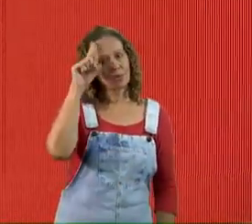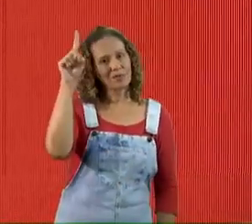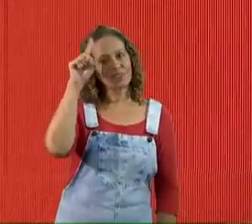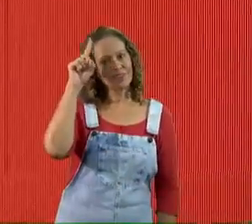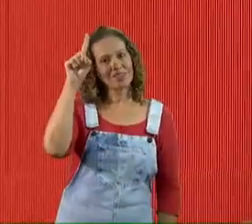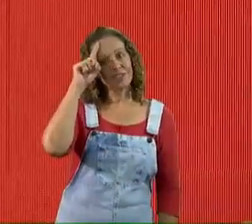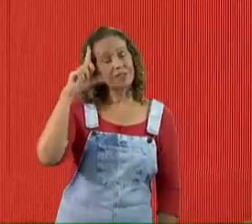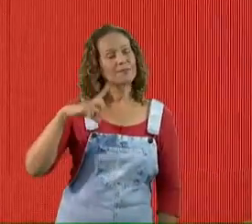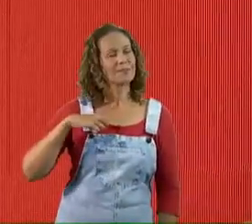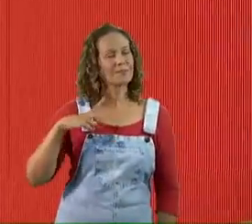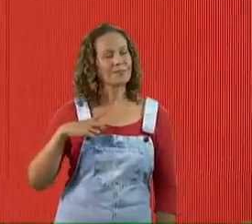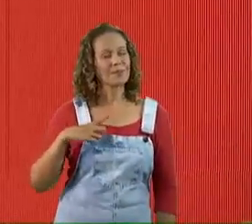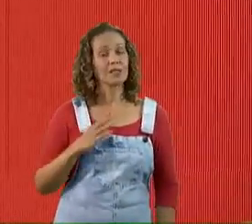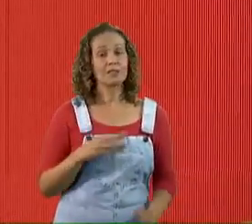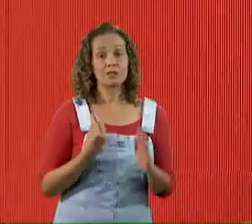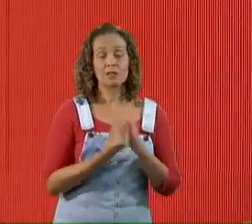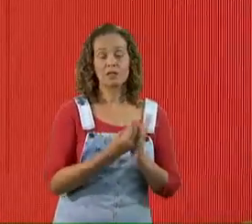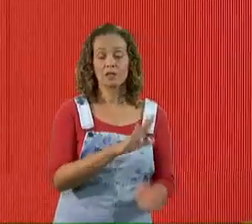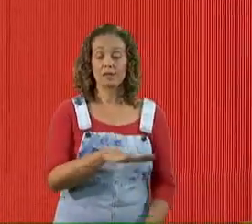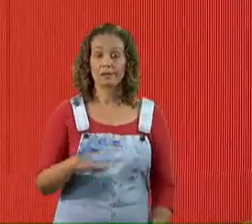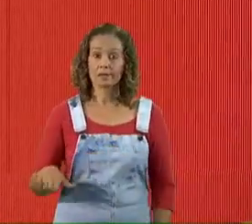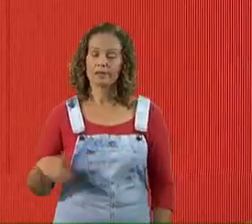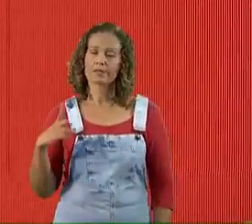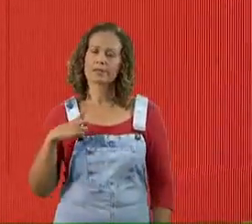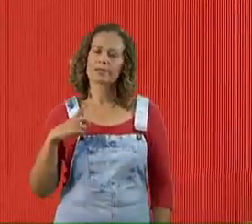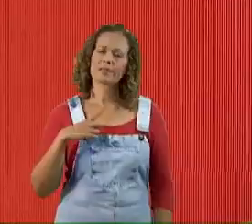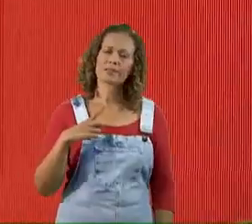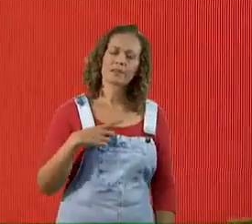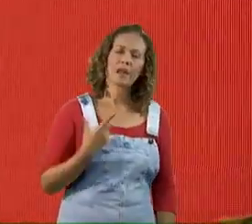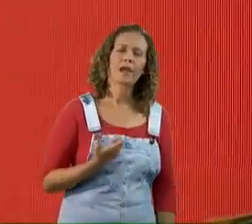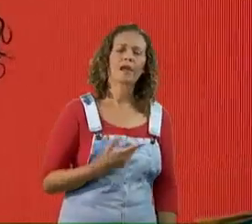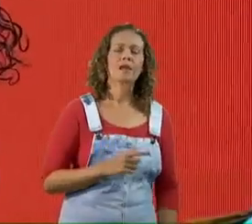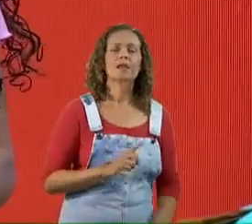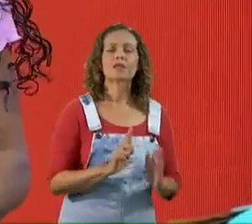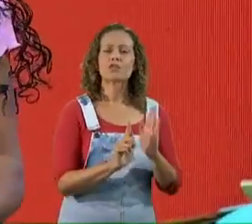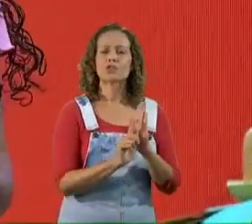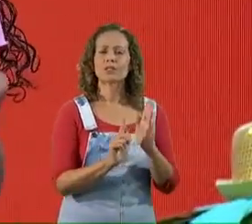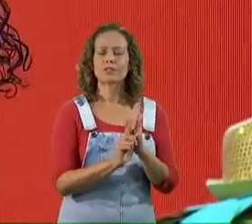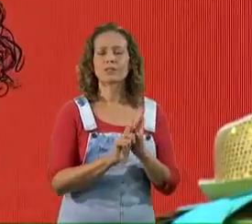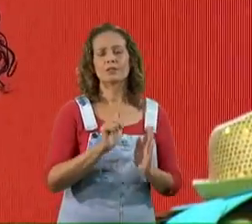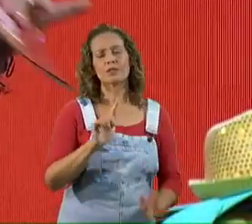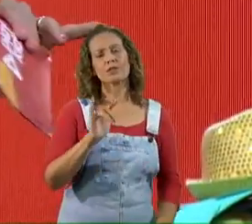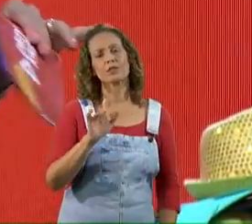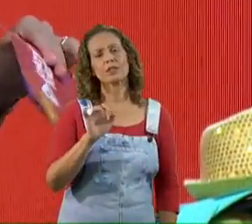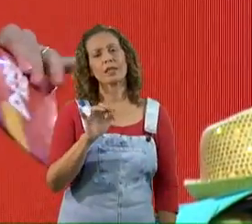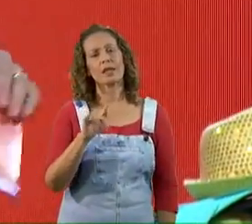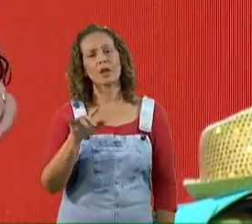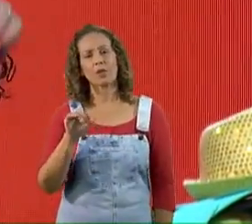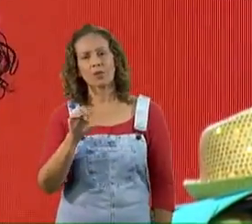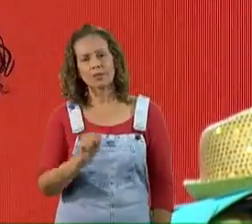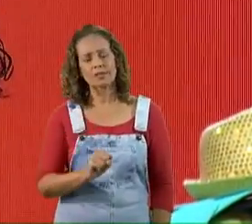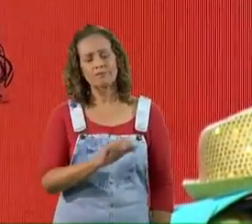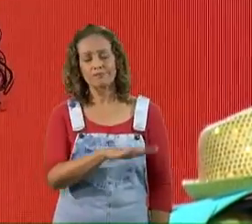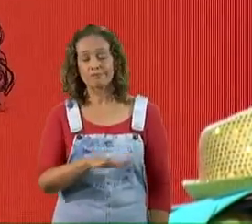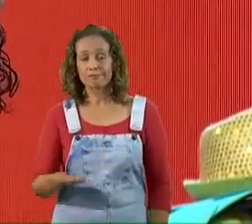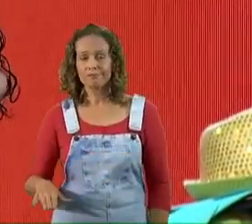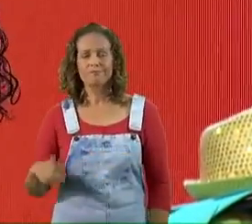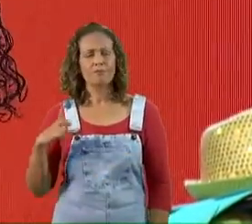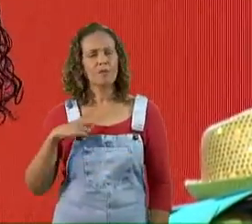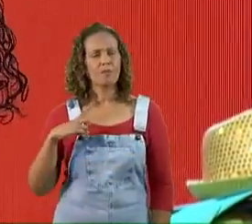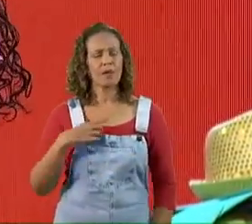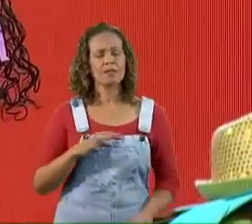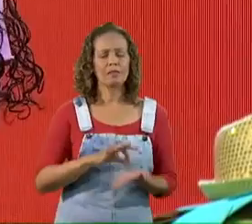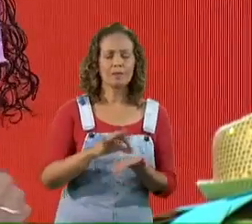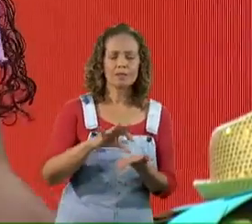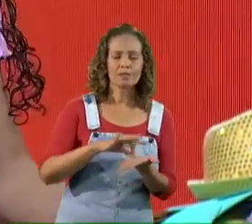temos GC Kids, temos Gideões Mirins, temos Sementinhas de Cristo, que Deus tem muitas ferramentas aí, que você criança que